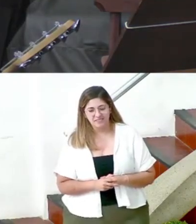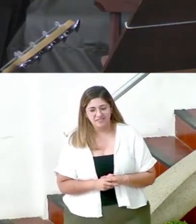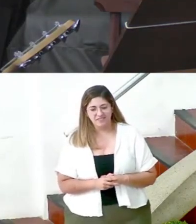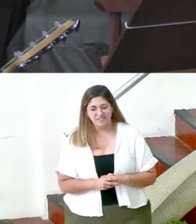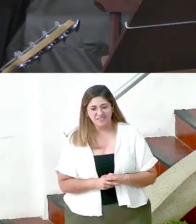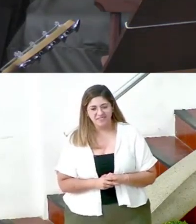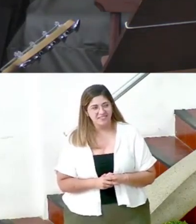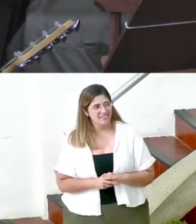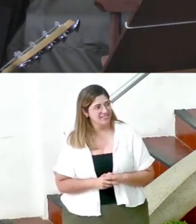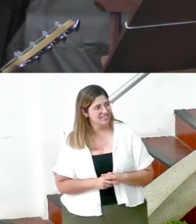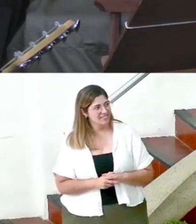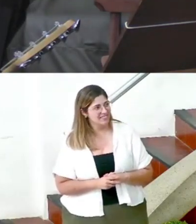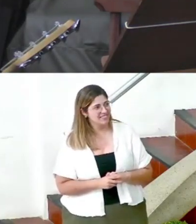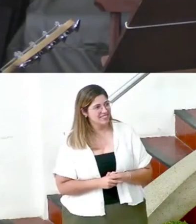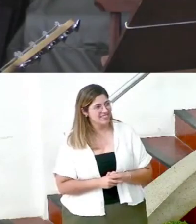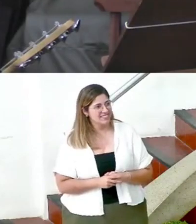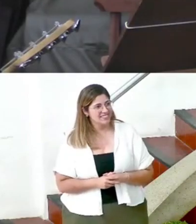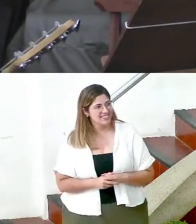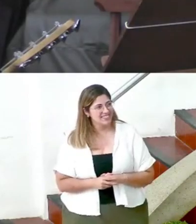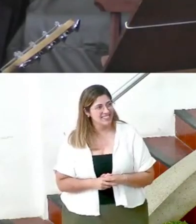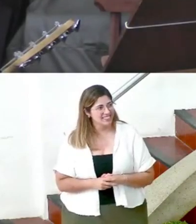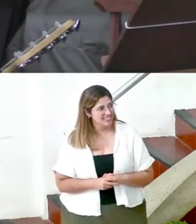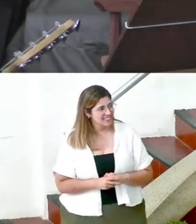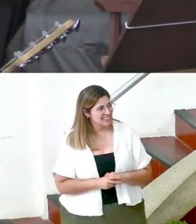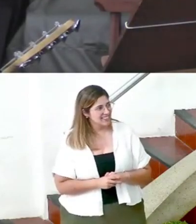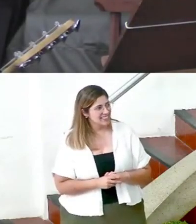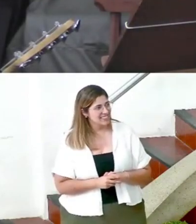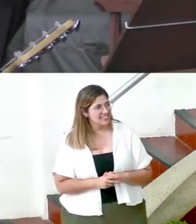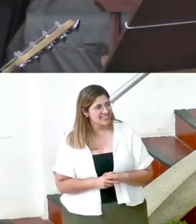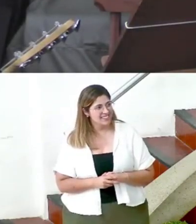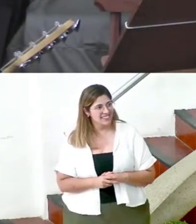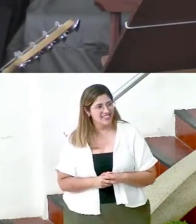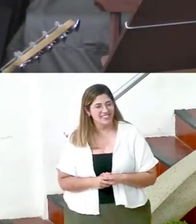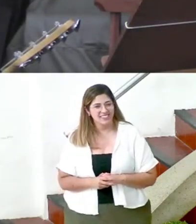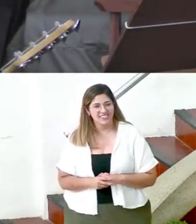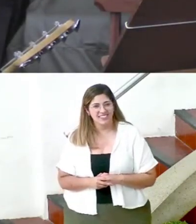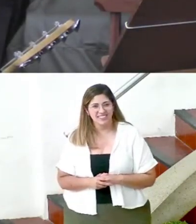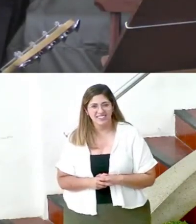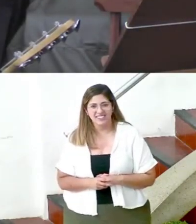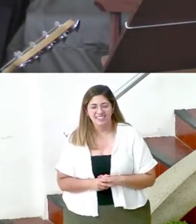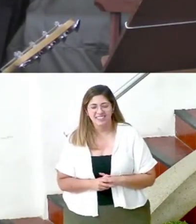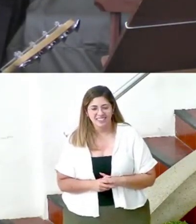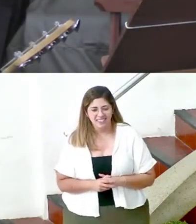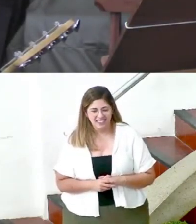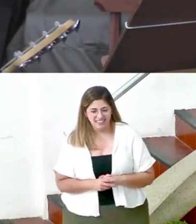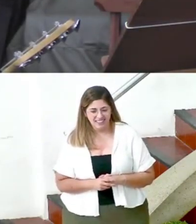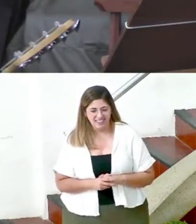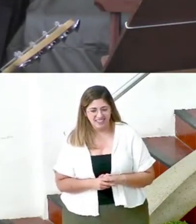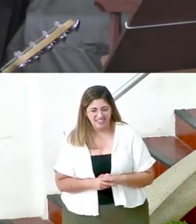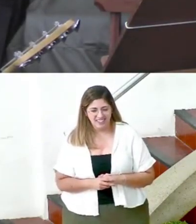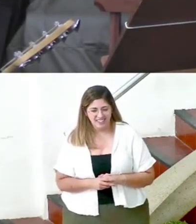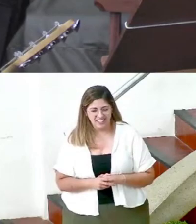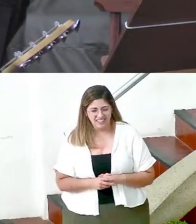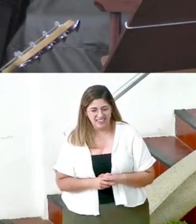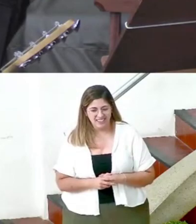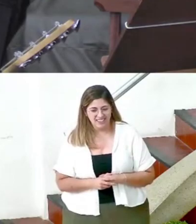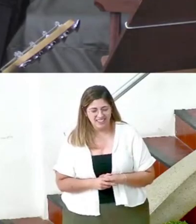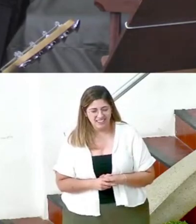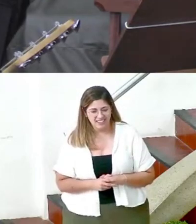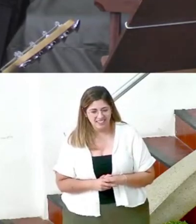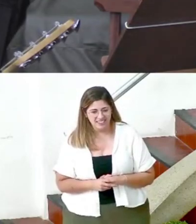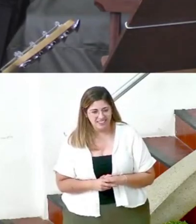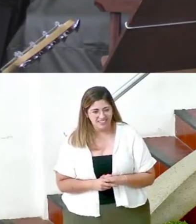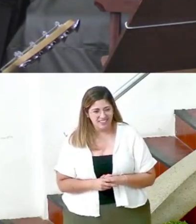Essa sonoplastia não estava aqui no nosso plano, os irmãos conseguem tirar lá, é o médio, tira o médio que melhora,